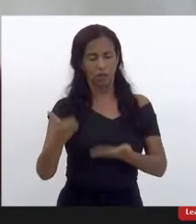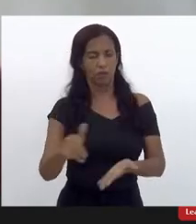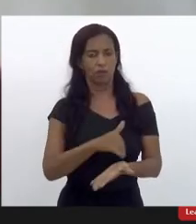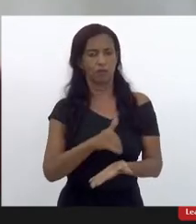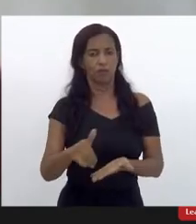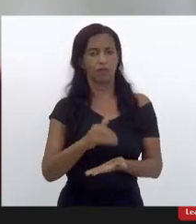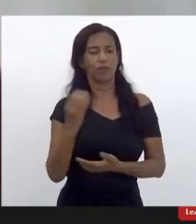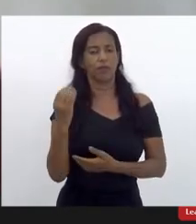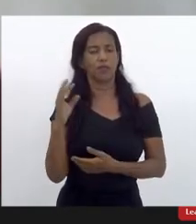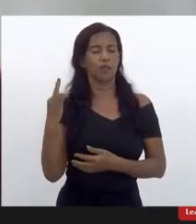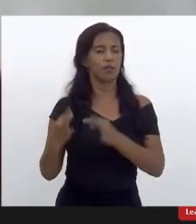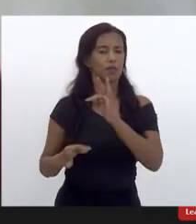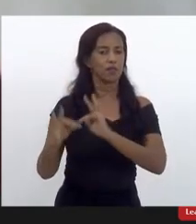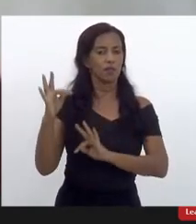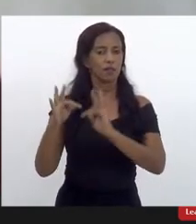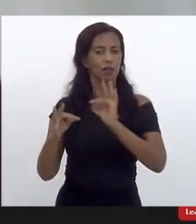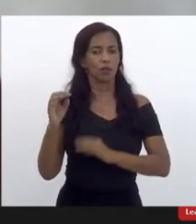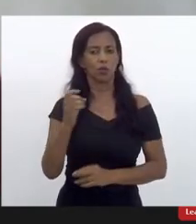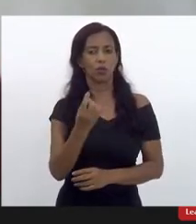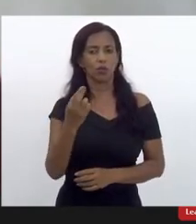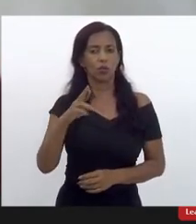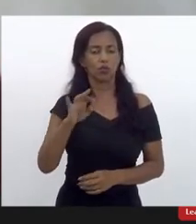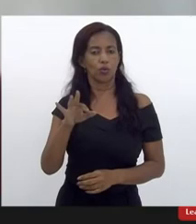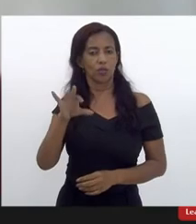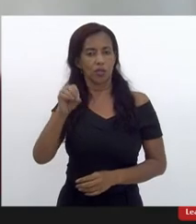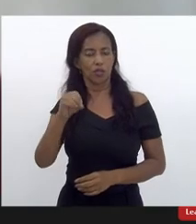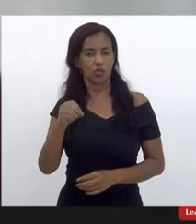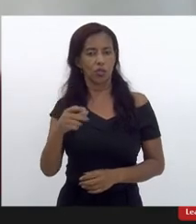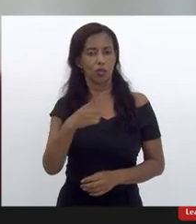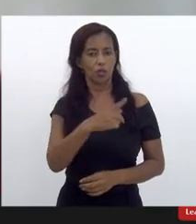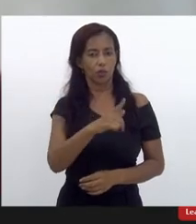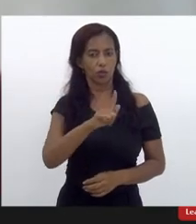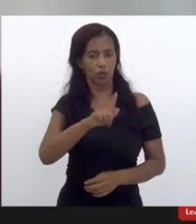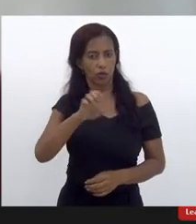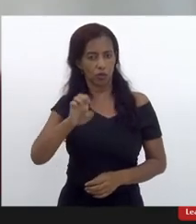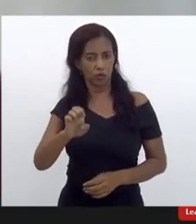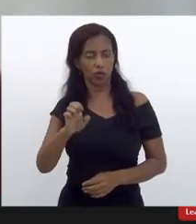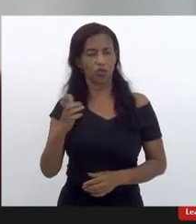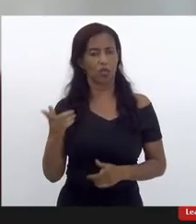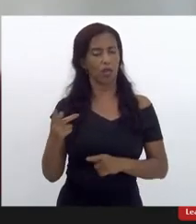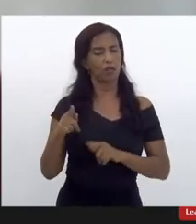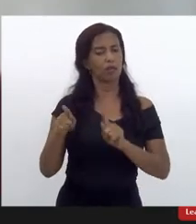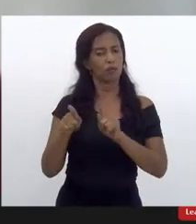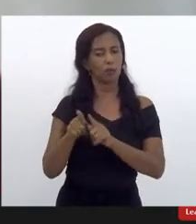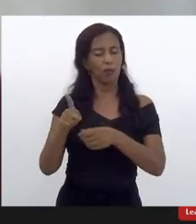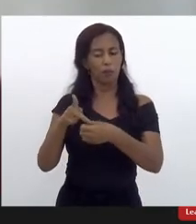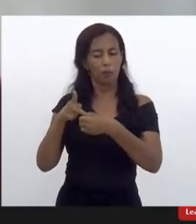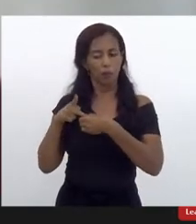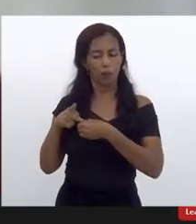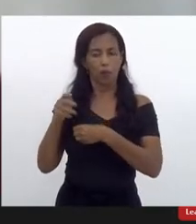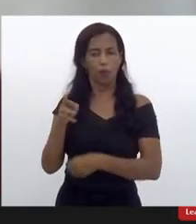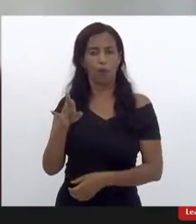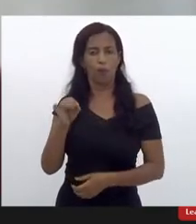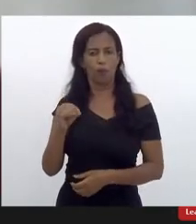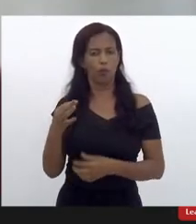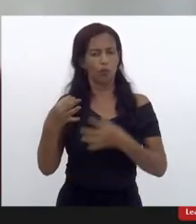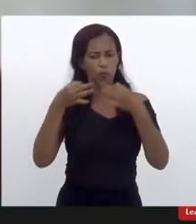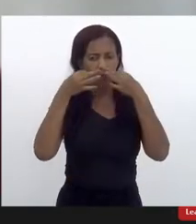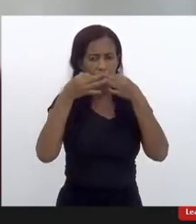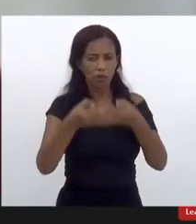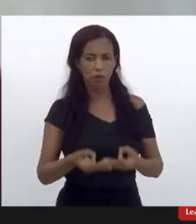de Ciência e Tecnologia, doutor Serginho, e a Procuradoria-Geral do Estado, através do Procurador-Geral Bruno, por toda a